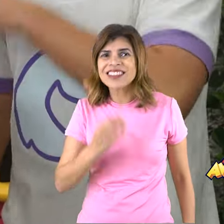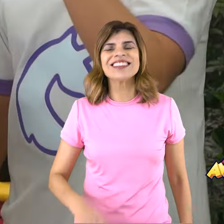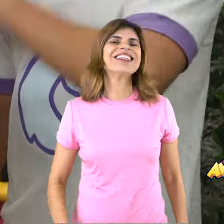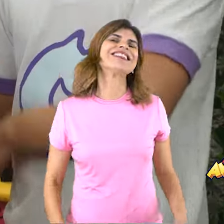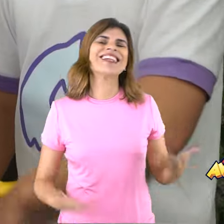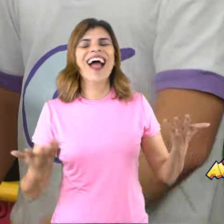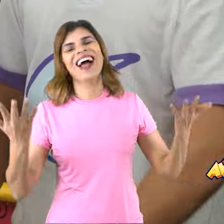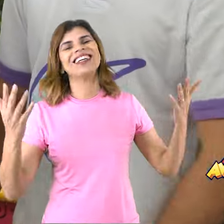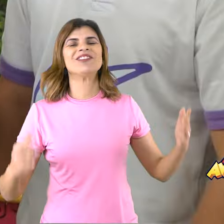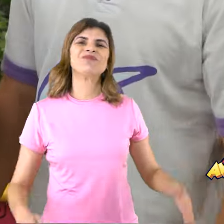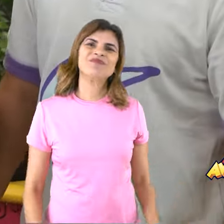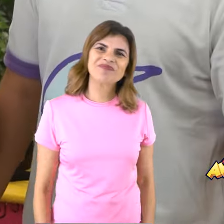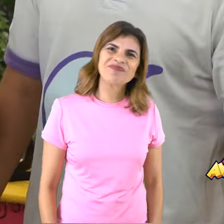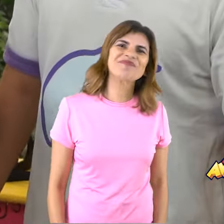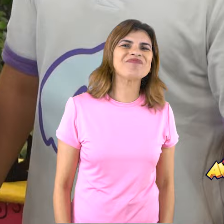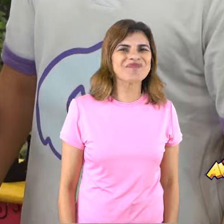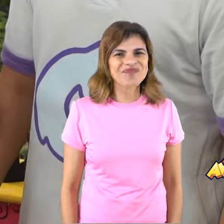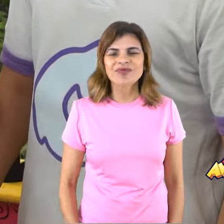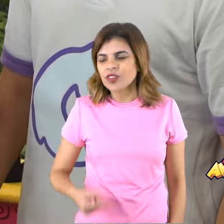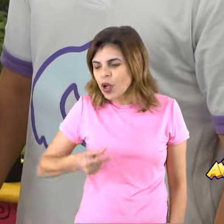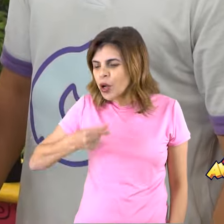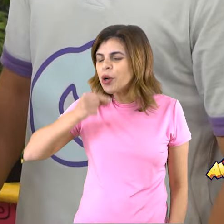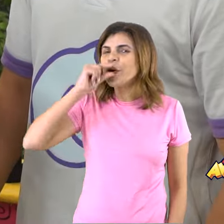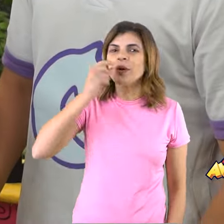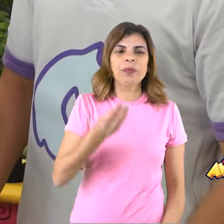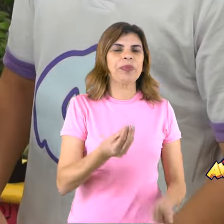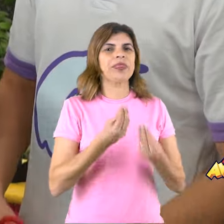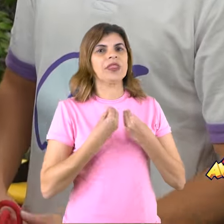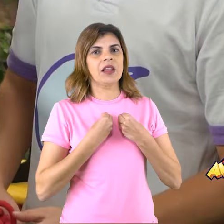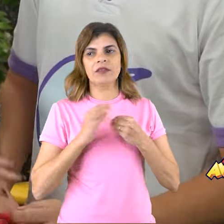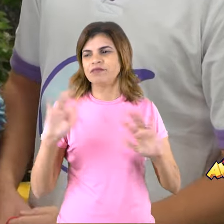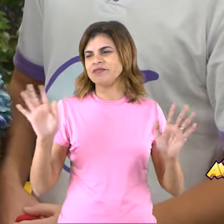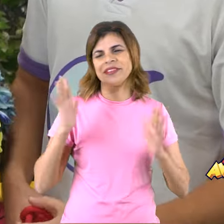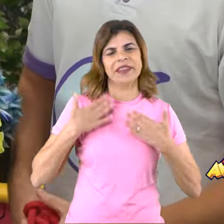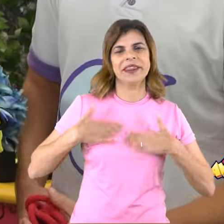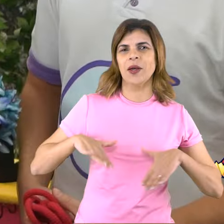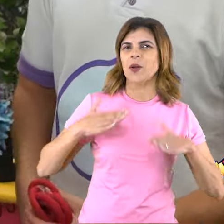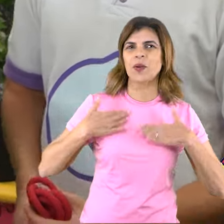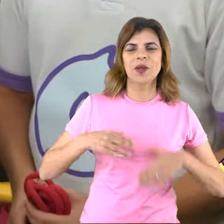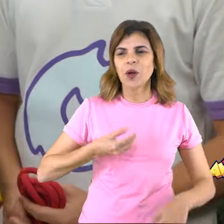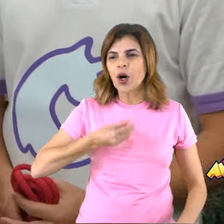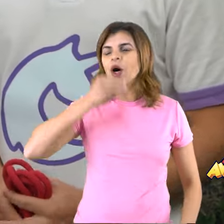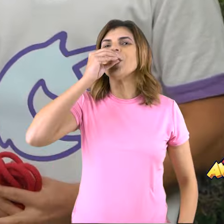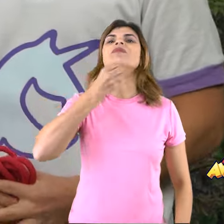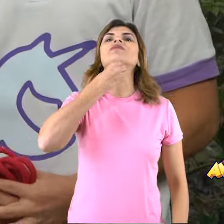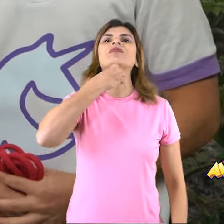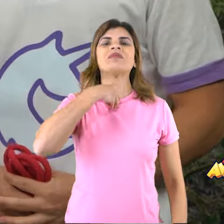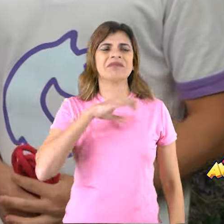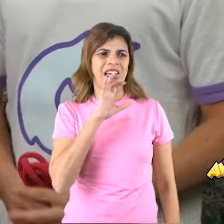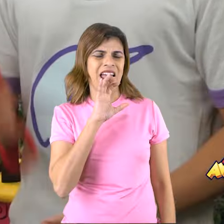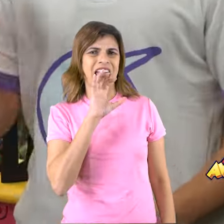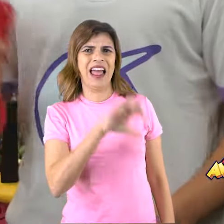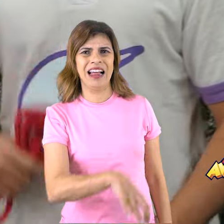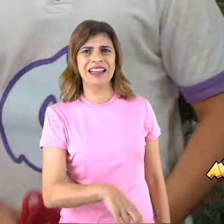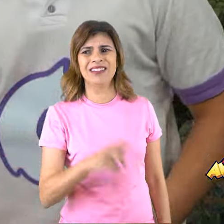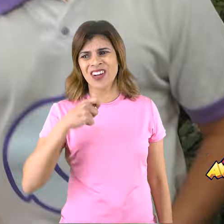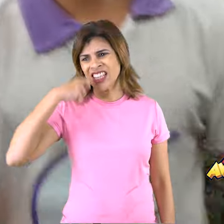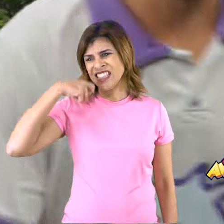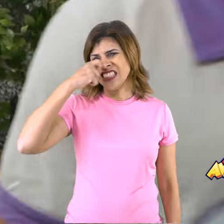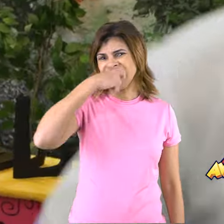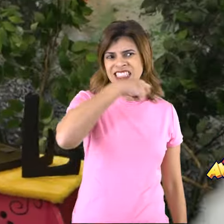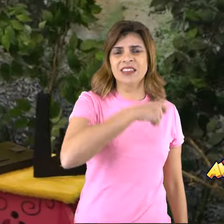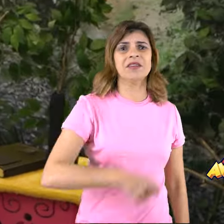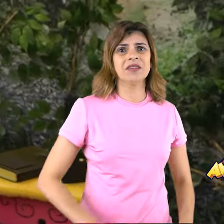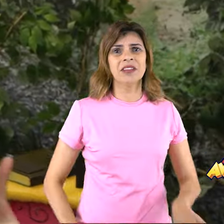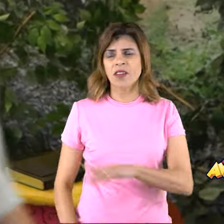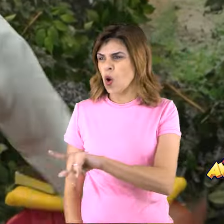Ah! É da poção que elas me deram! Mas fica tranquilo! Eu não engoli! Eca! Vai escovar o dente, Alice!